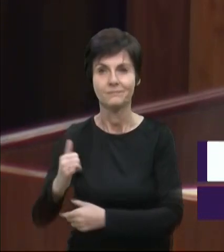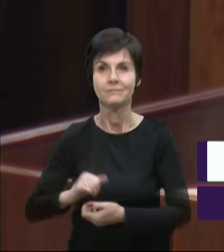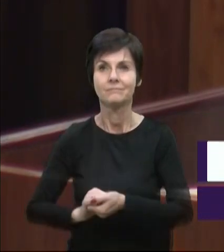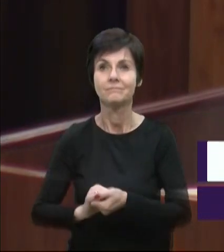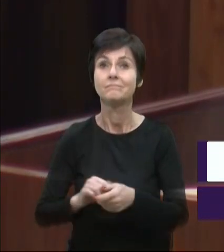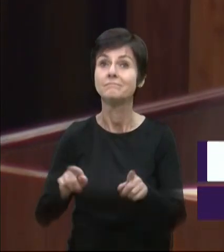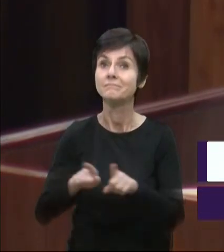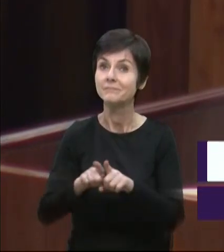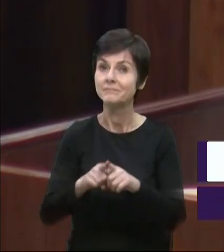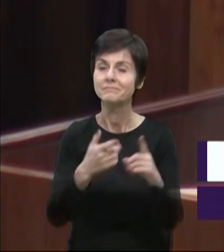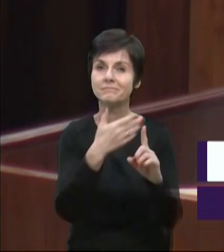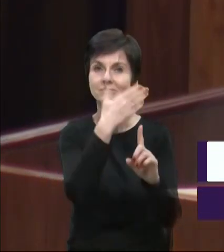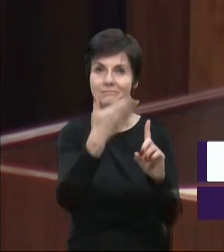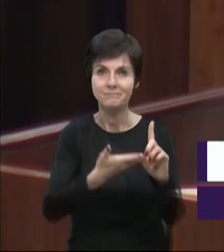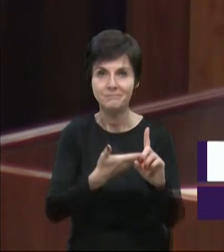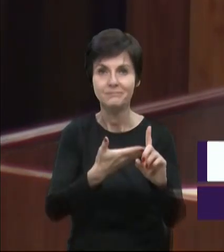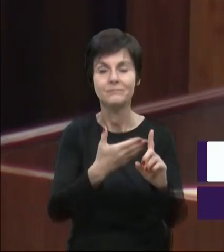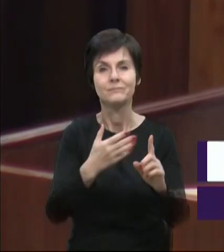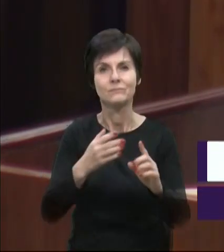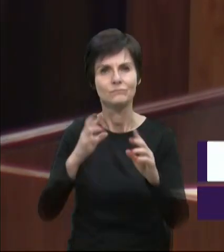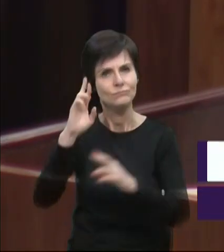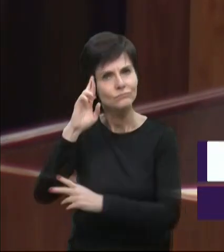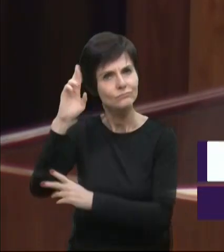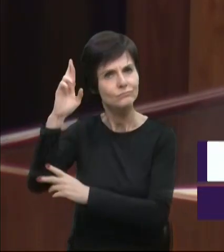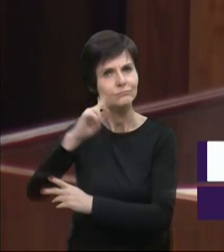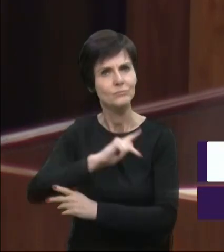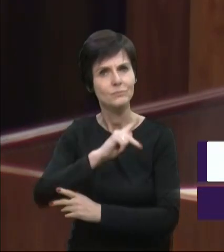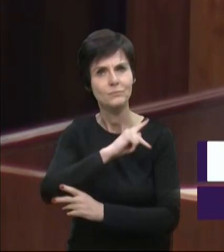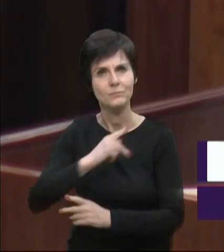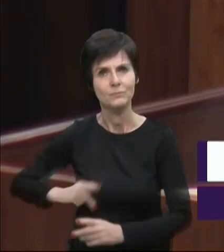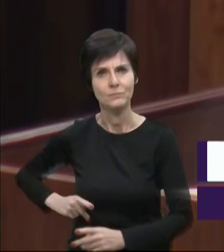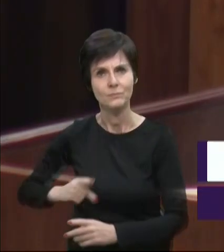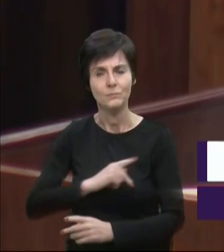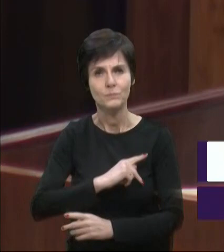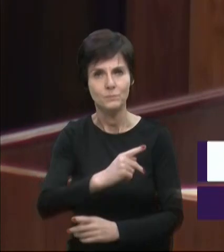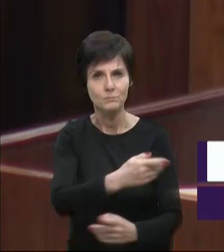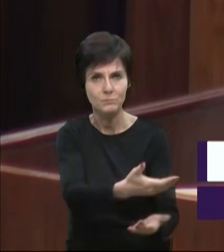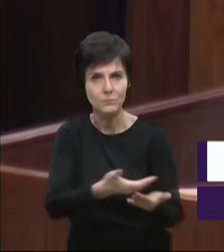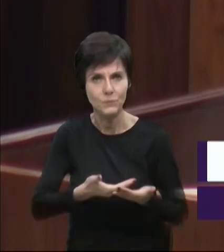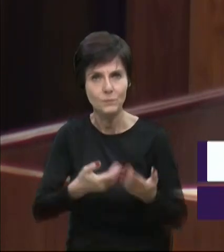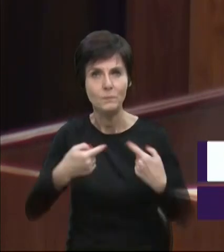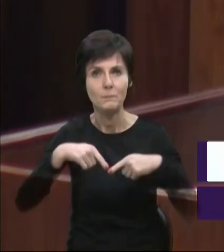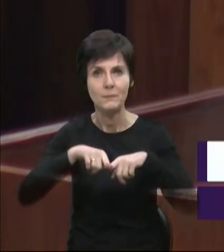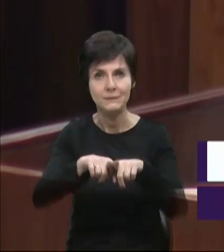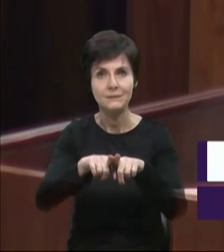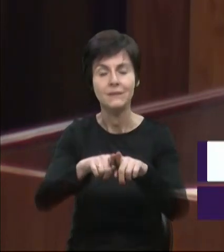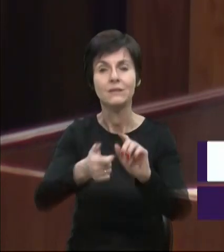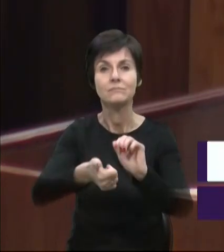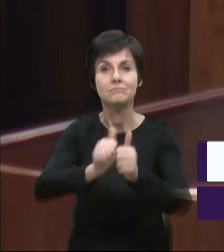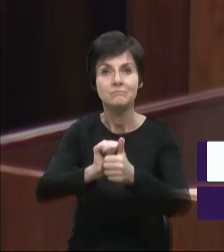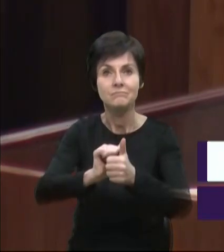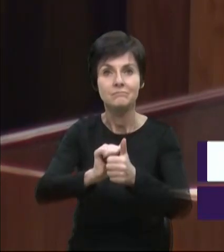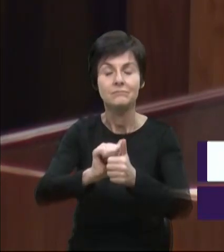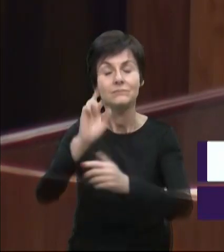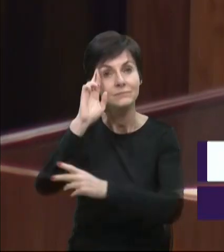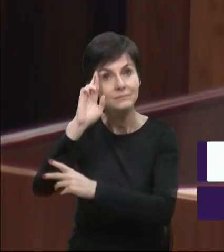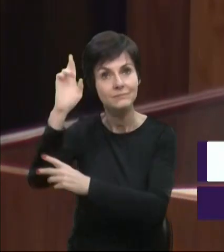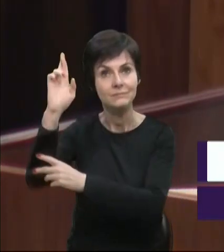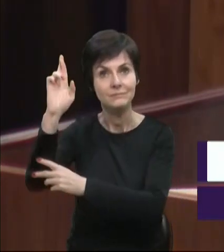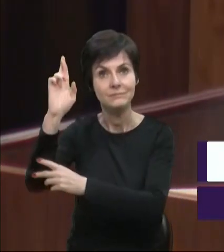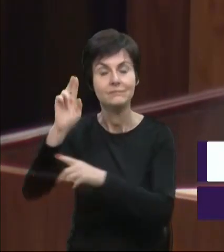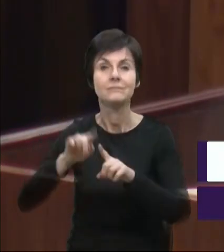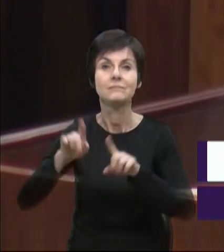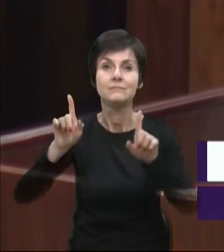Saúdo também autoridades aqui presentes, representando o poder público, patrocinadores, parceiros, atletas, diretores